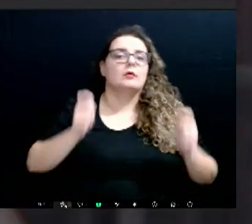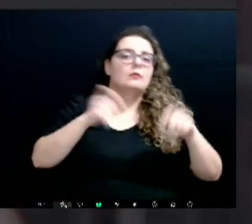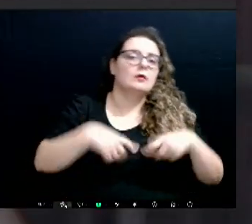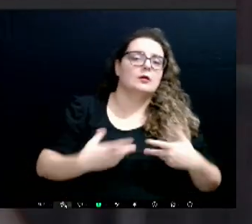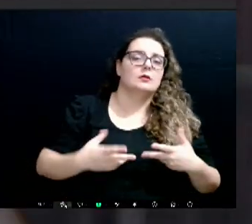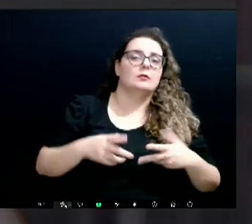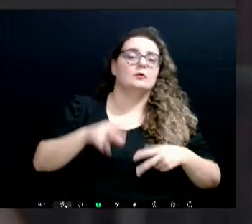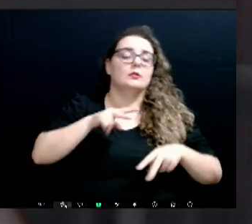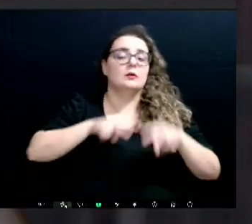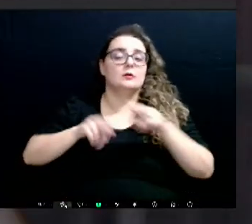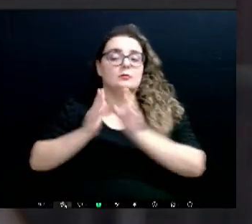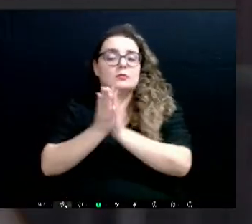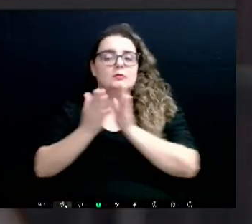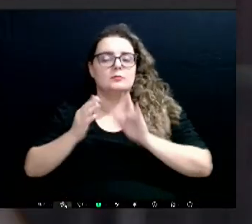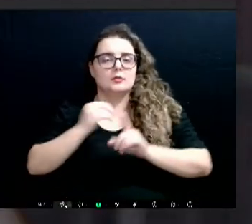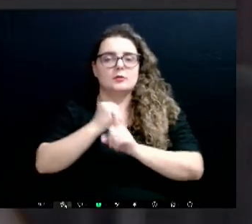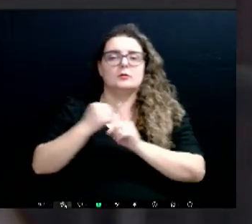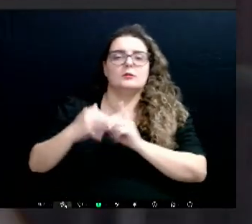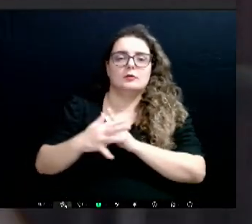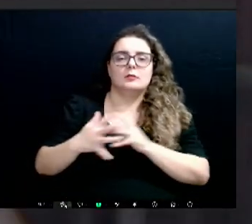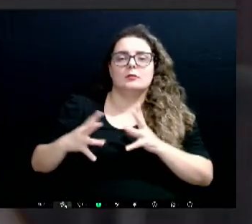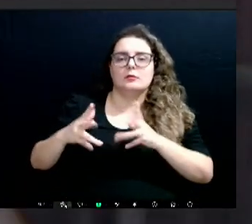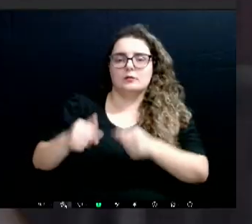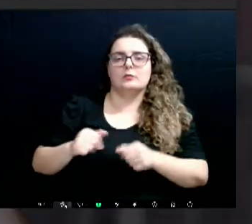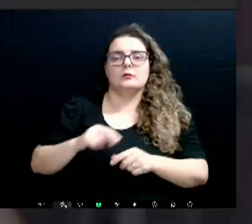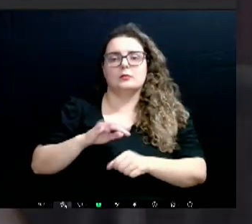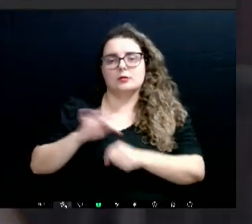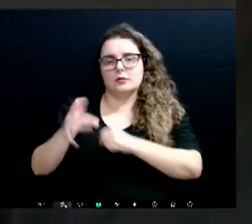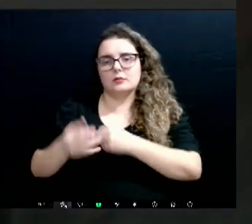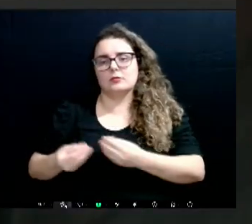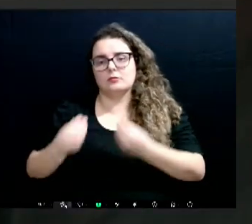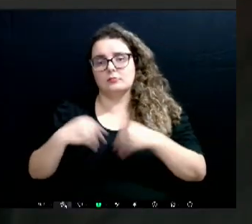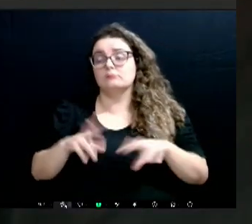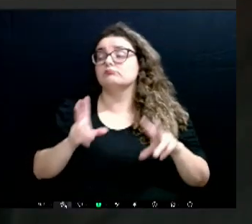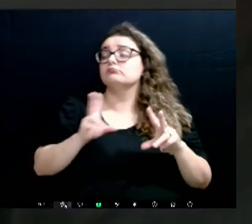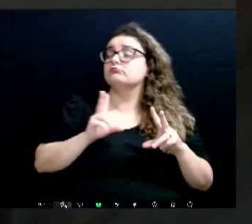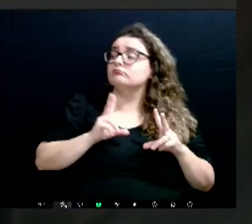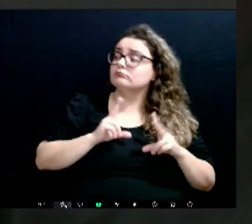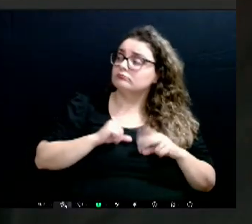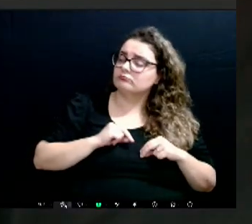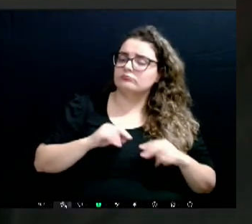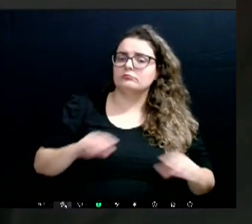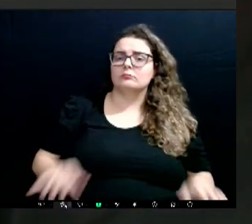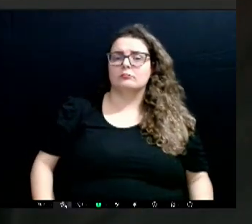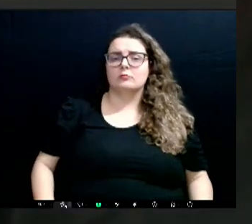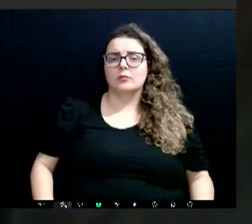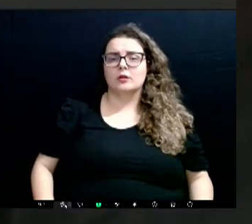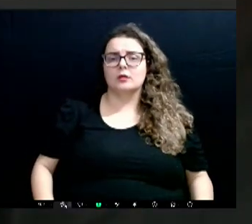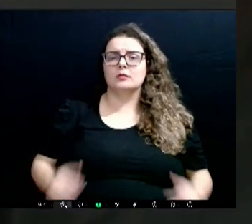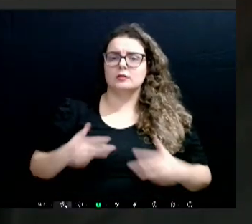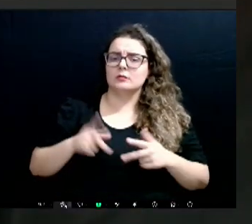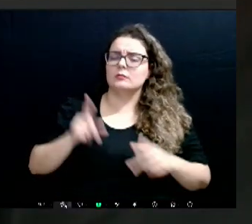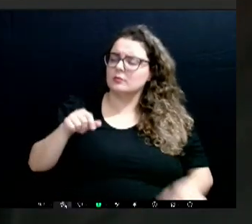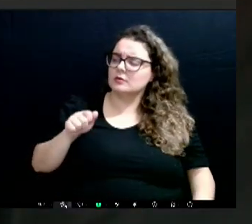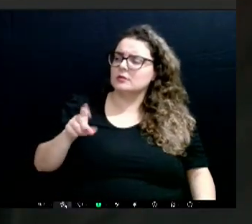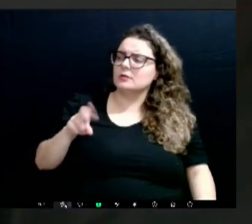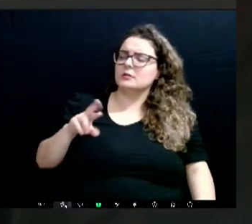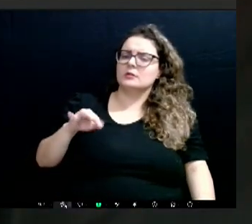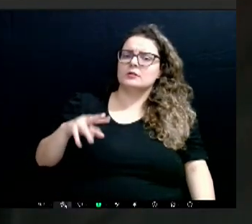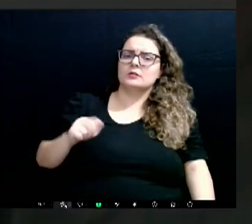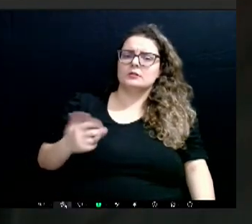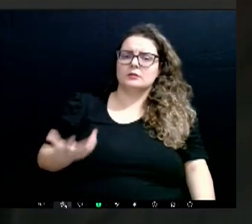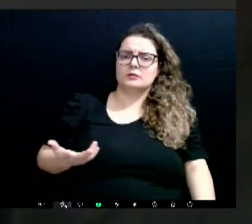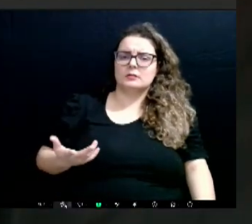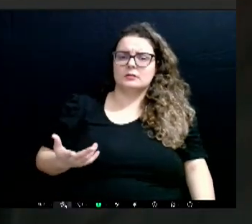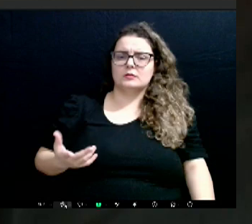coletivo que a própria rede social, ela nos traz. Poxa vida, que coisa, Adriana. Tem muita